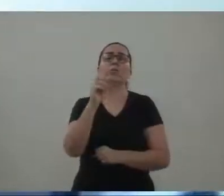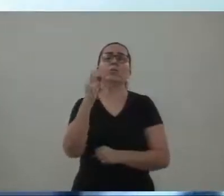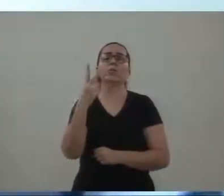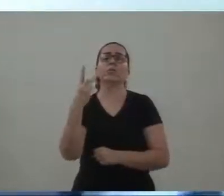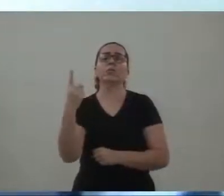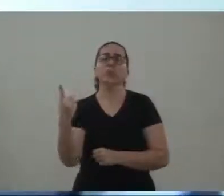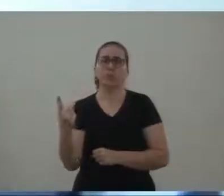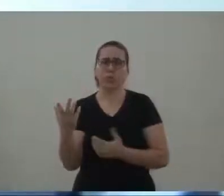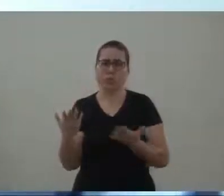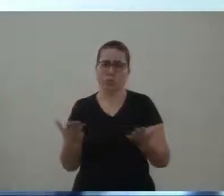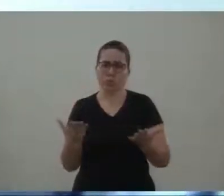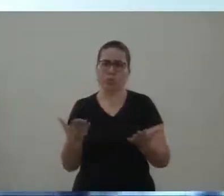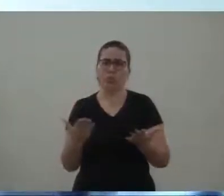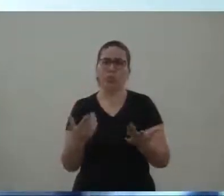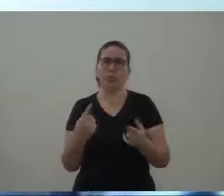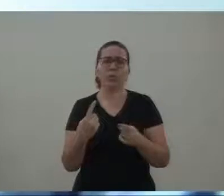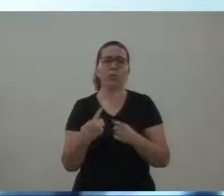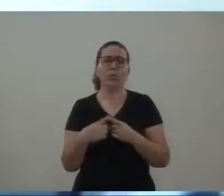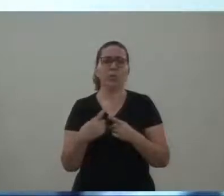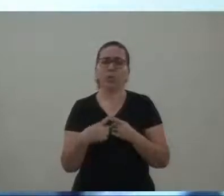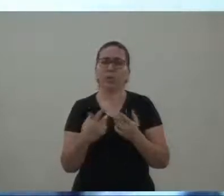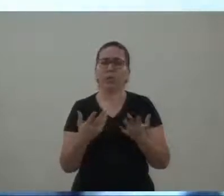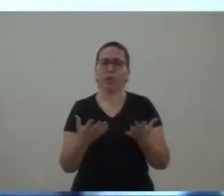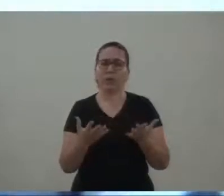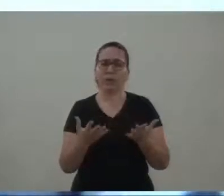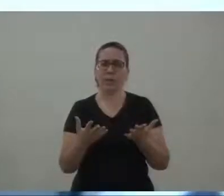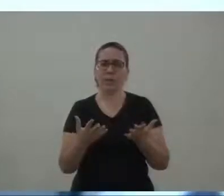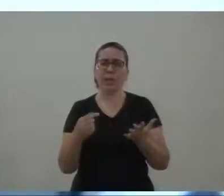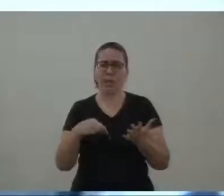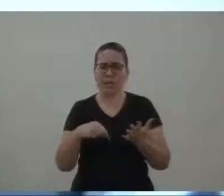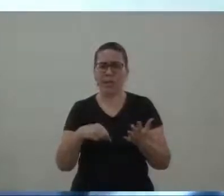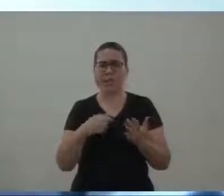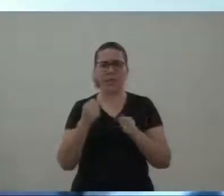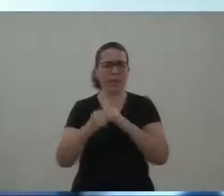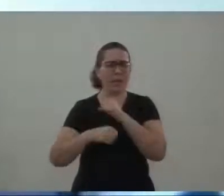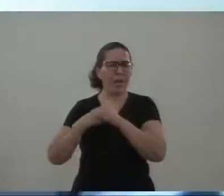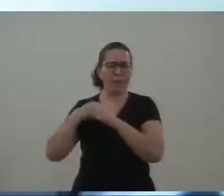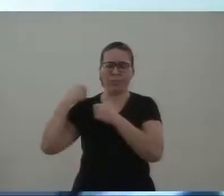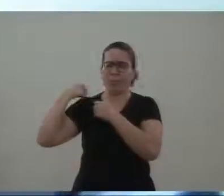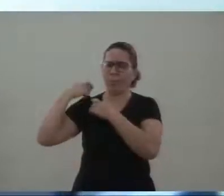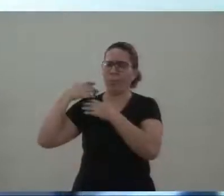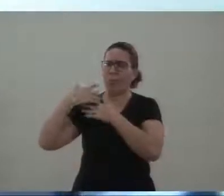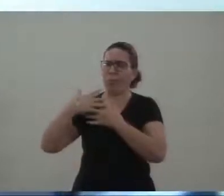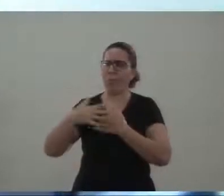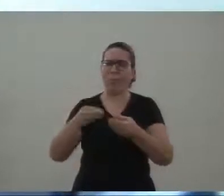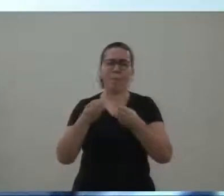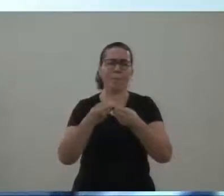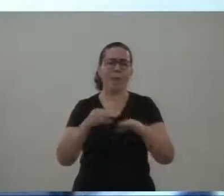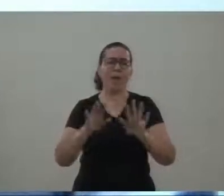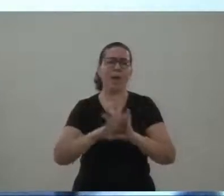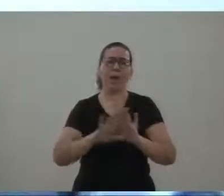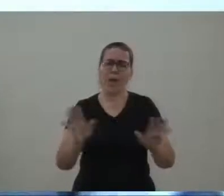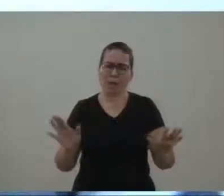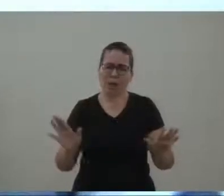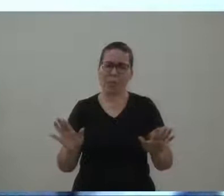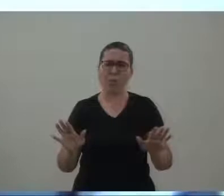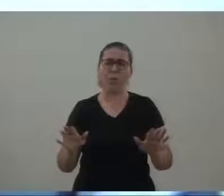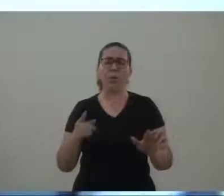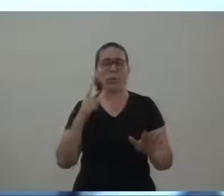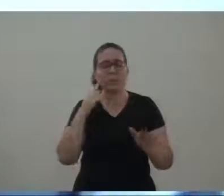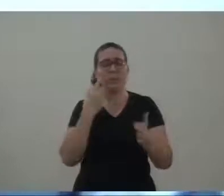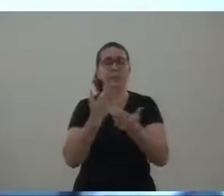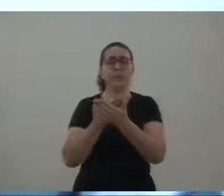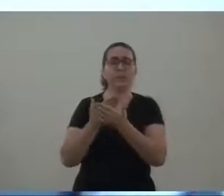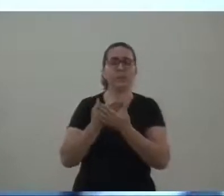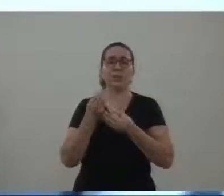séries, porque vão acabar tendo que fazer quase tudo de uma. É claro que esse ano não foi totalmente perdido, mas foi bastante afetado. Então vai ter que se estudar